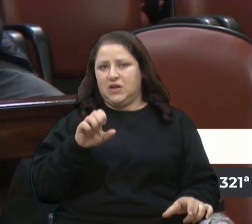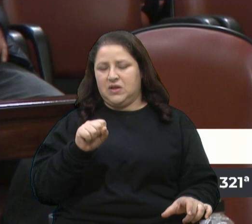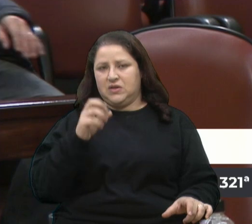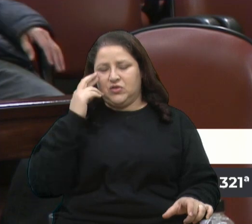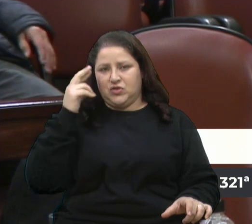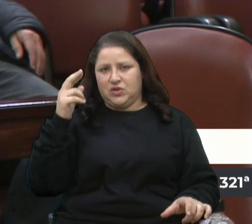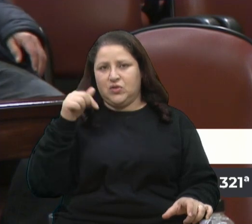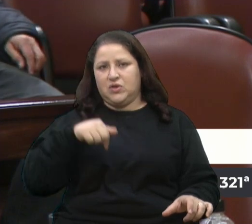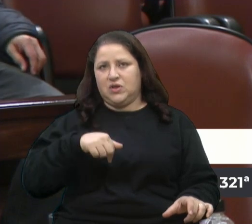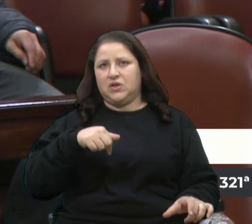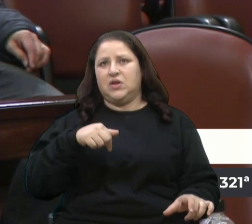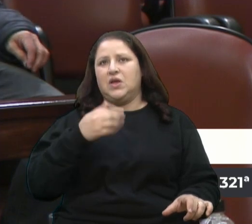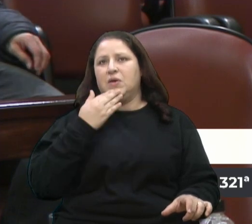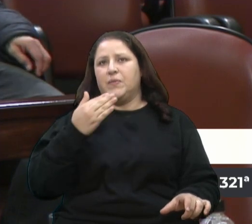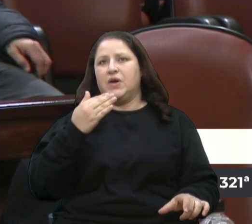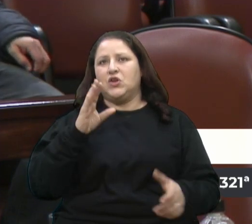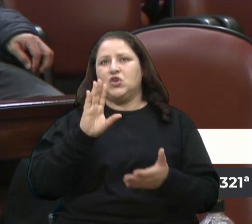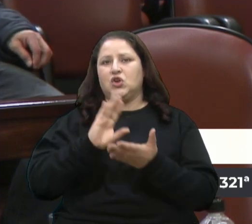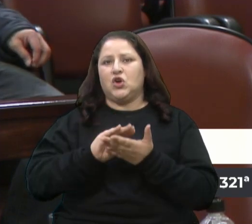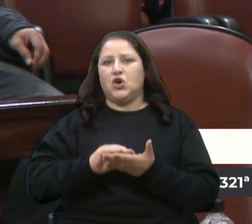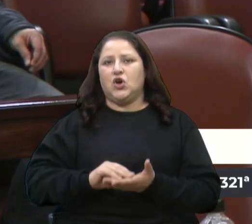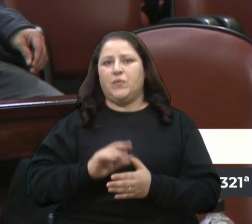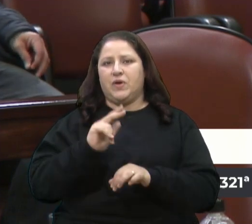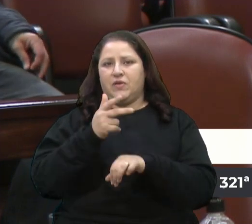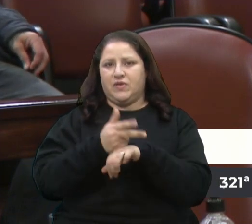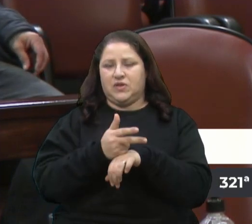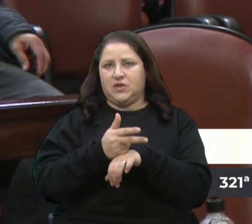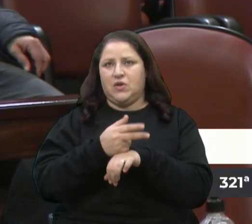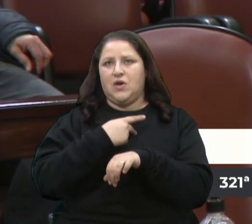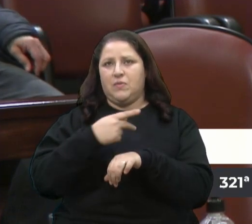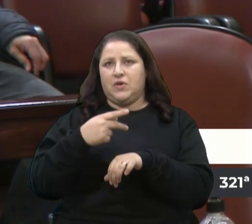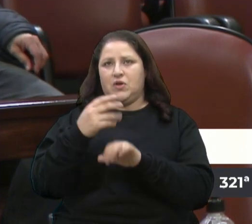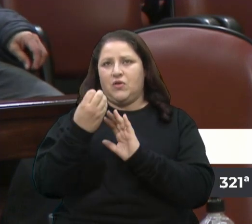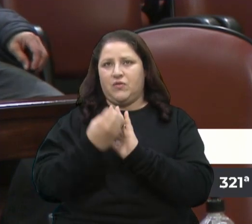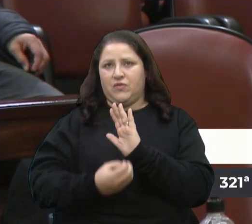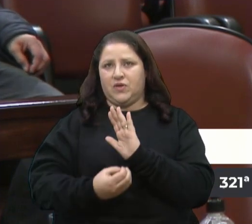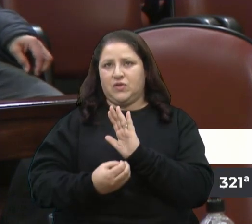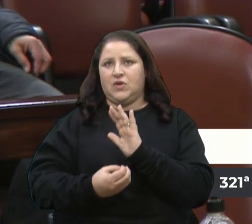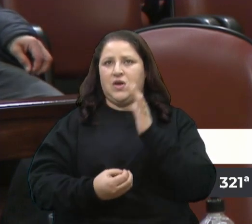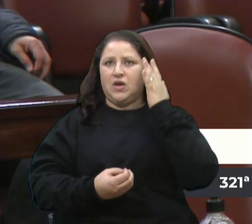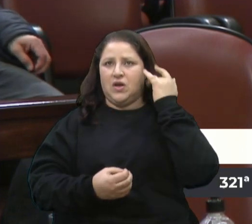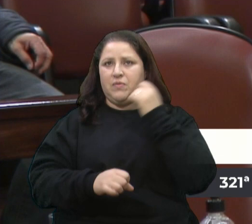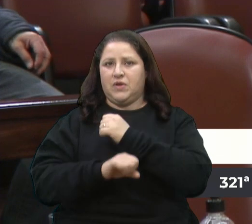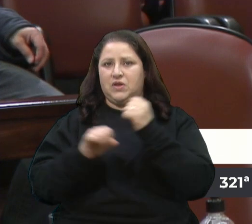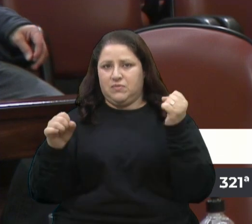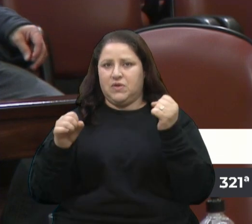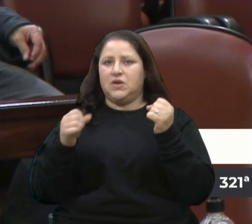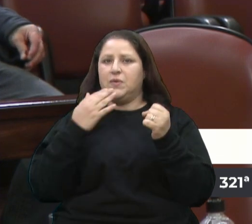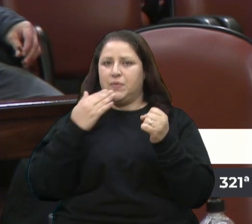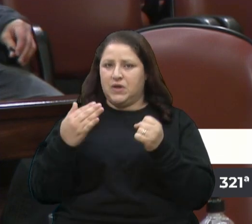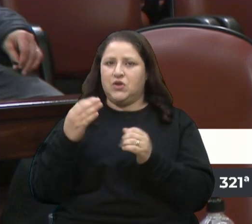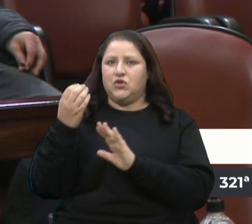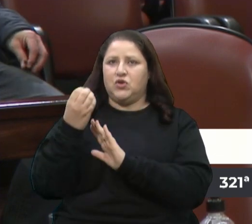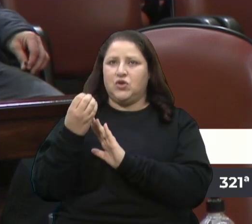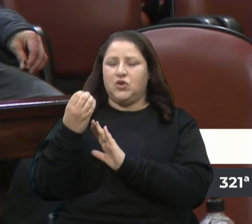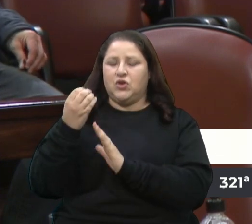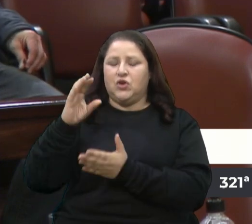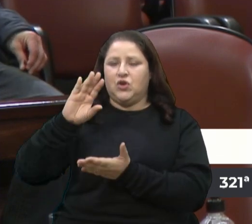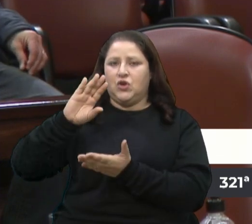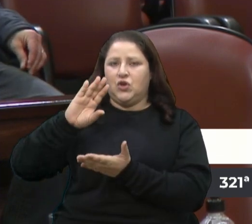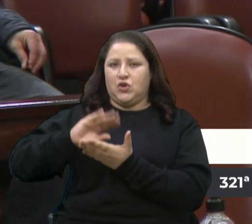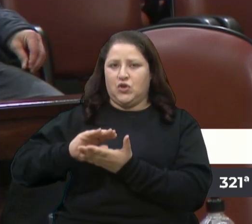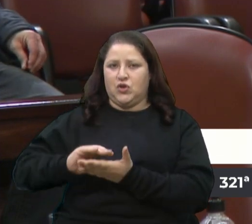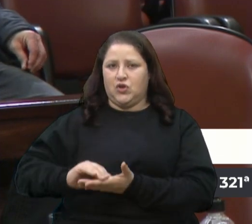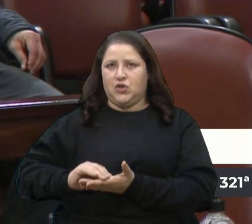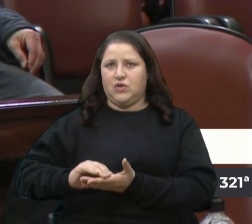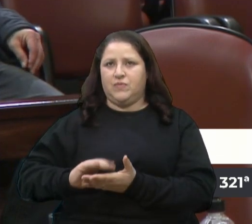Câmara, a cópia das gravações. O presidente solicitou por ofício no outro dia de manhã. Por fim, colegas